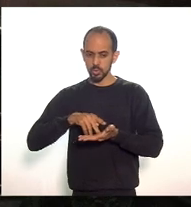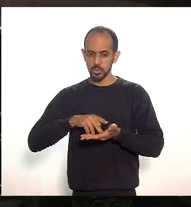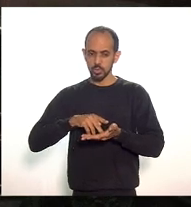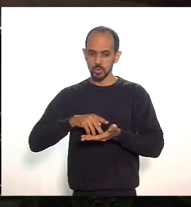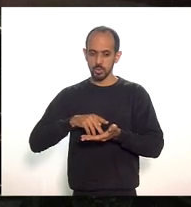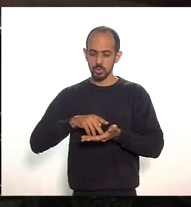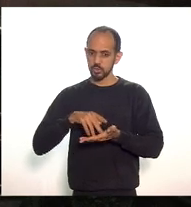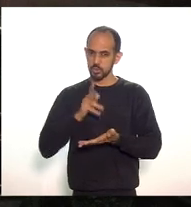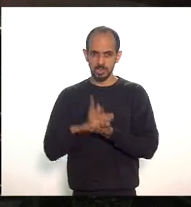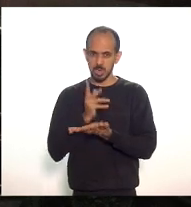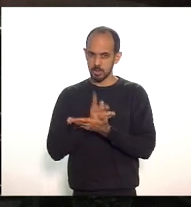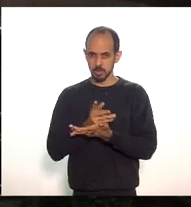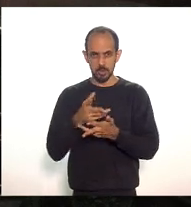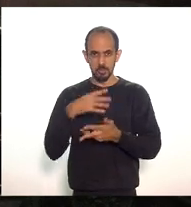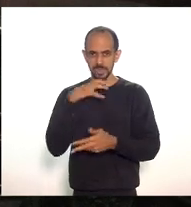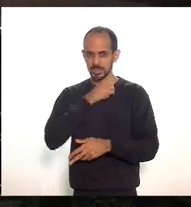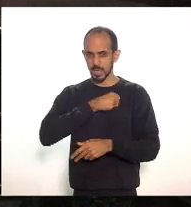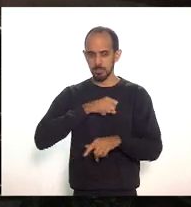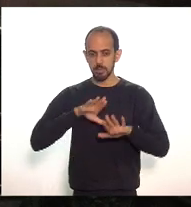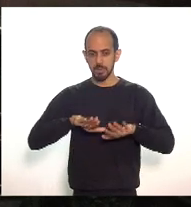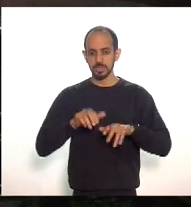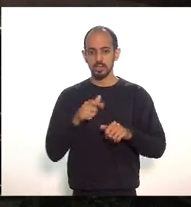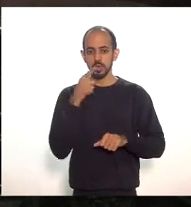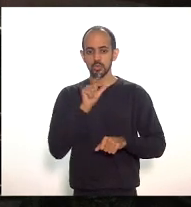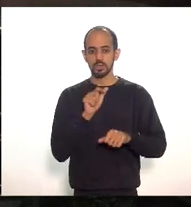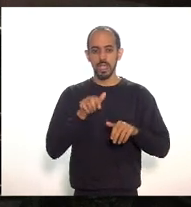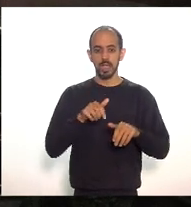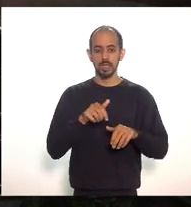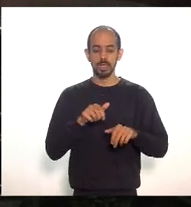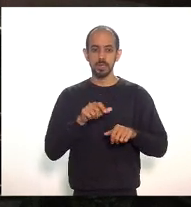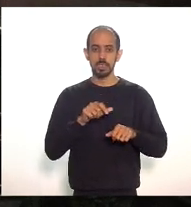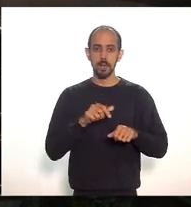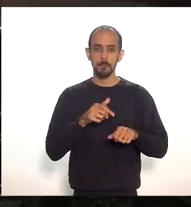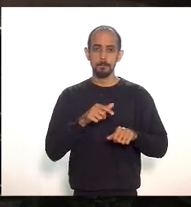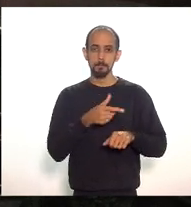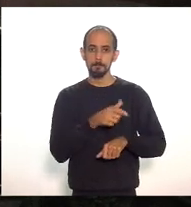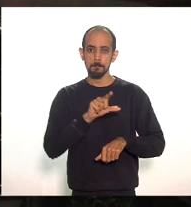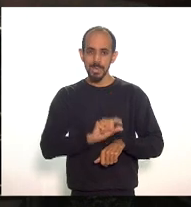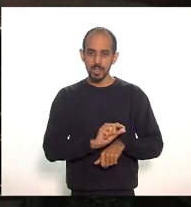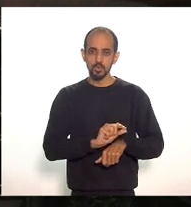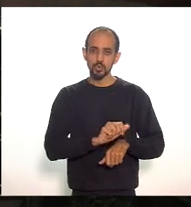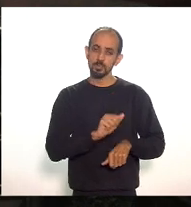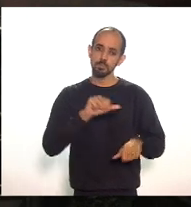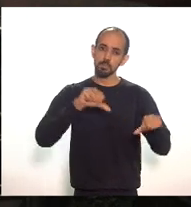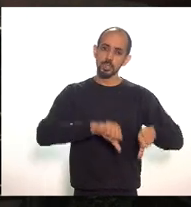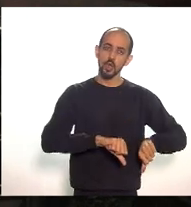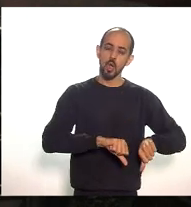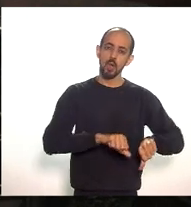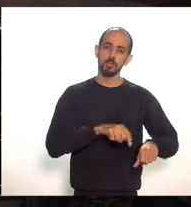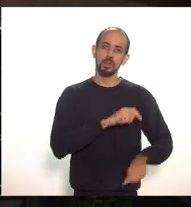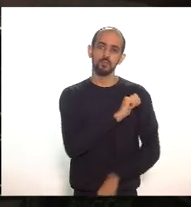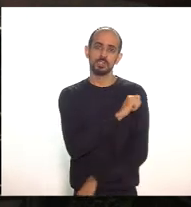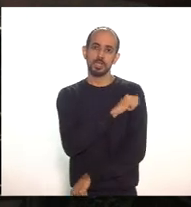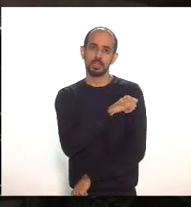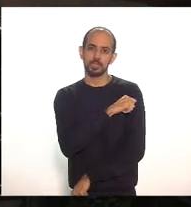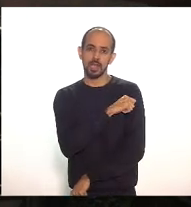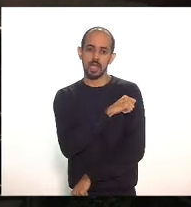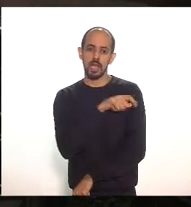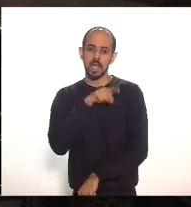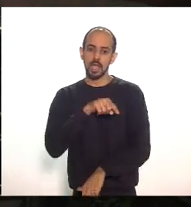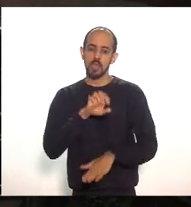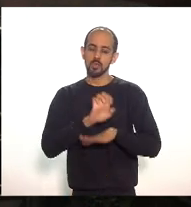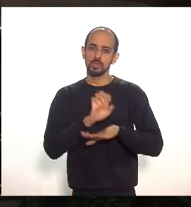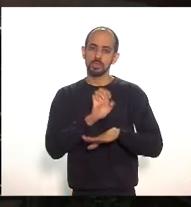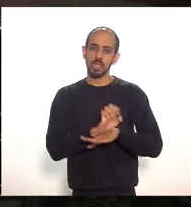corriqueira e diversos setores ele consegue ser um pouco menos pior na hora de fiscalizar então cabe ao estado